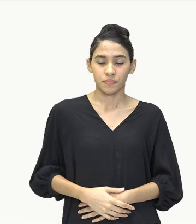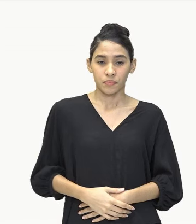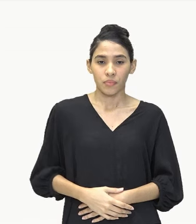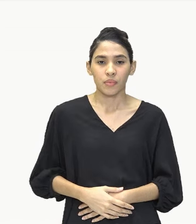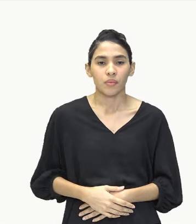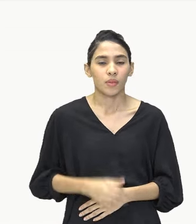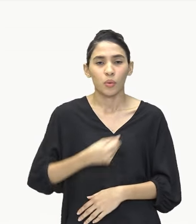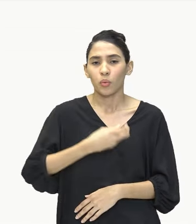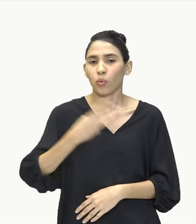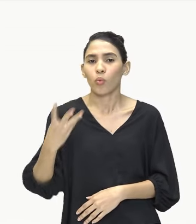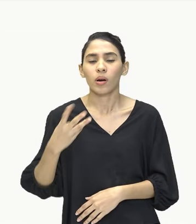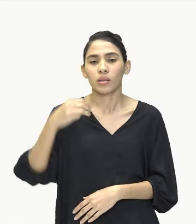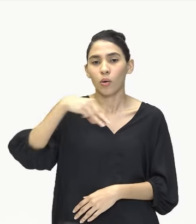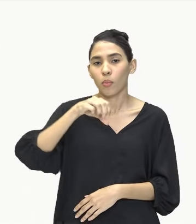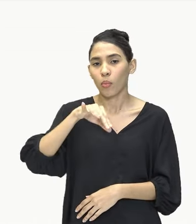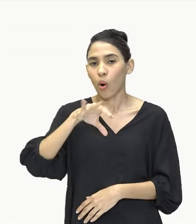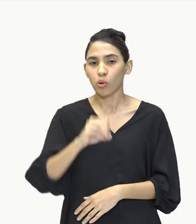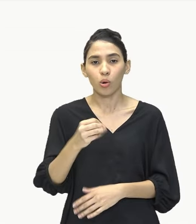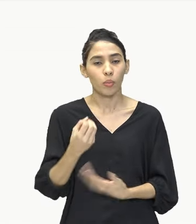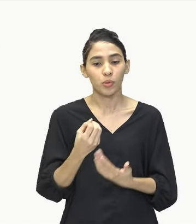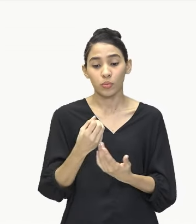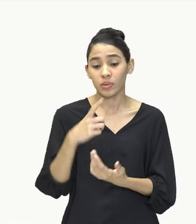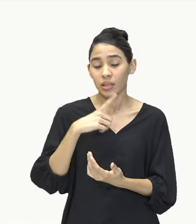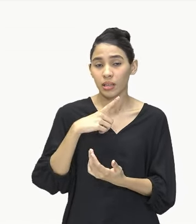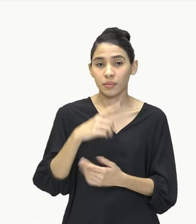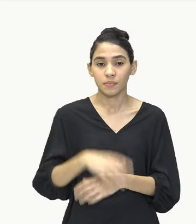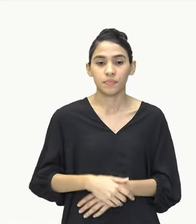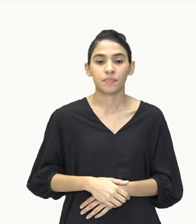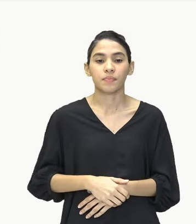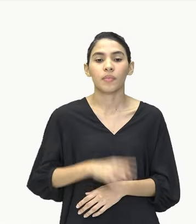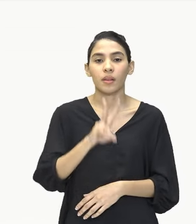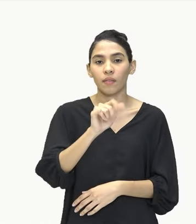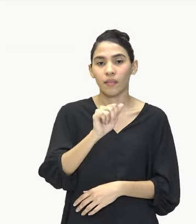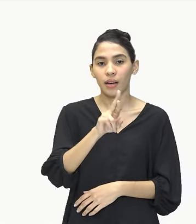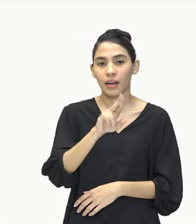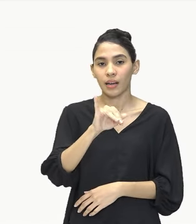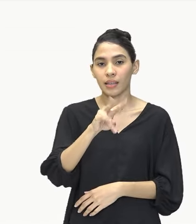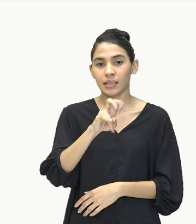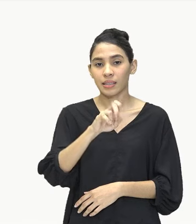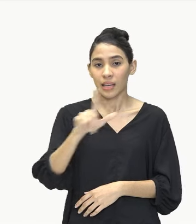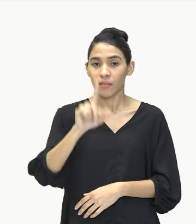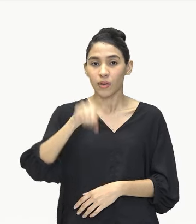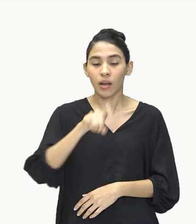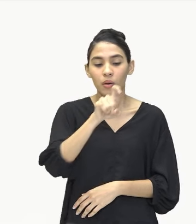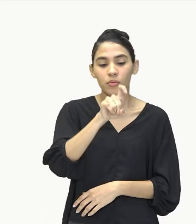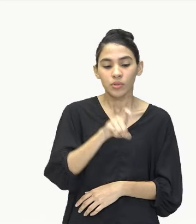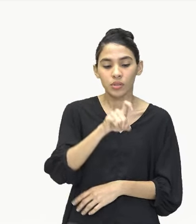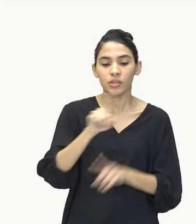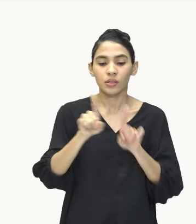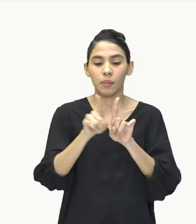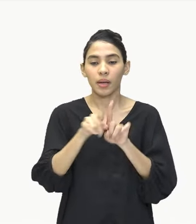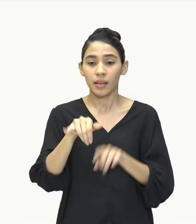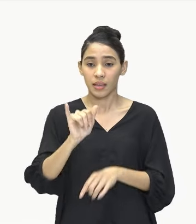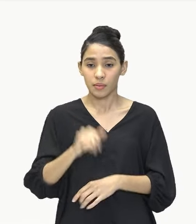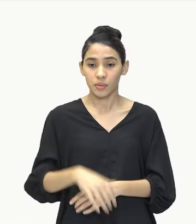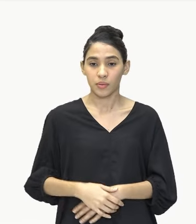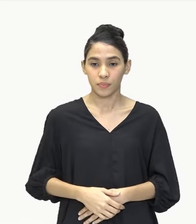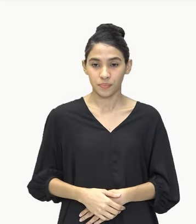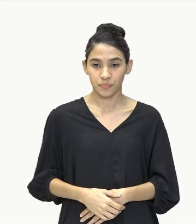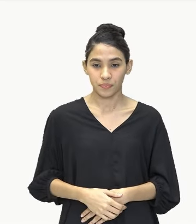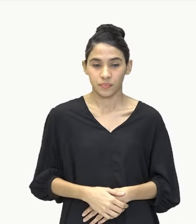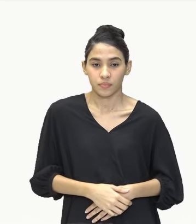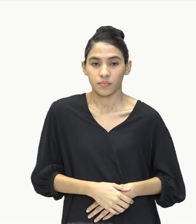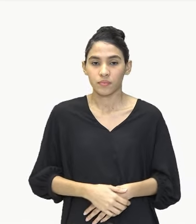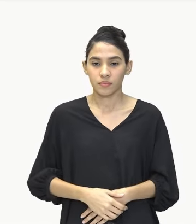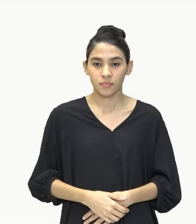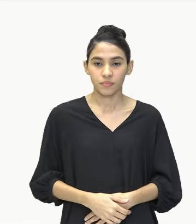Quantas o monômio ali nos apresentar. Então, a variável, as variáveis aí é o x e o y.